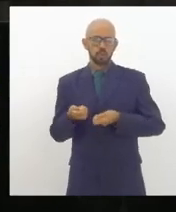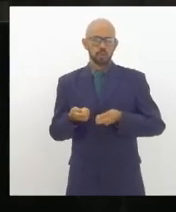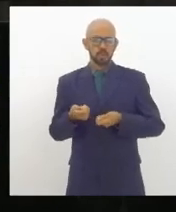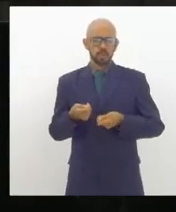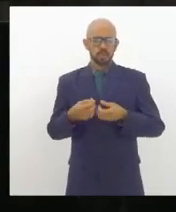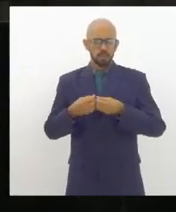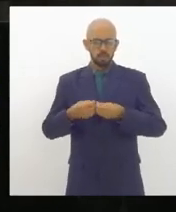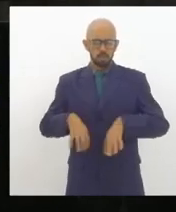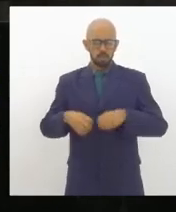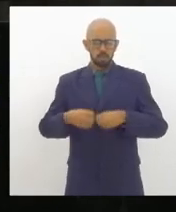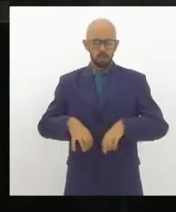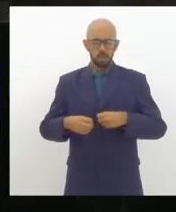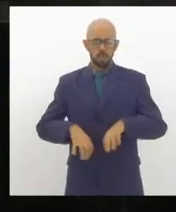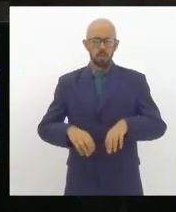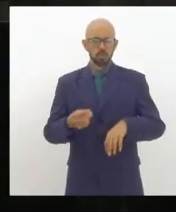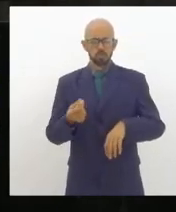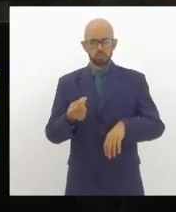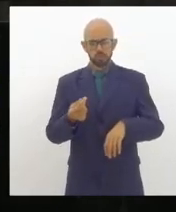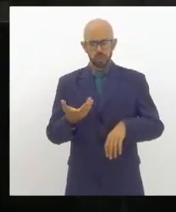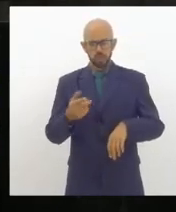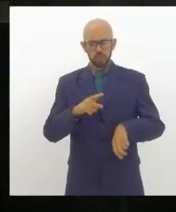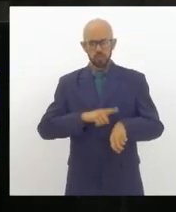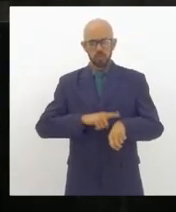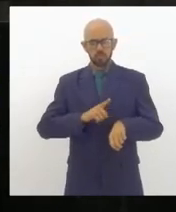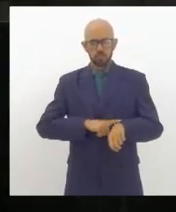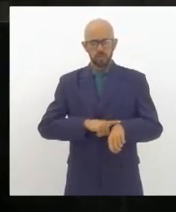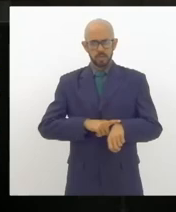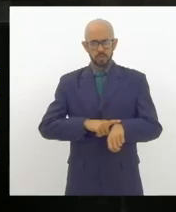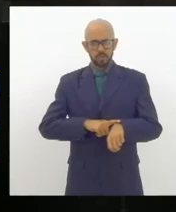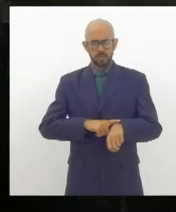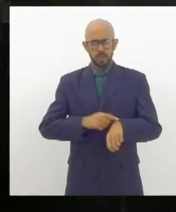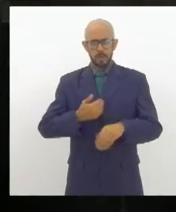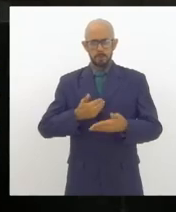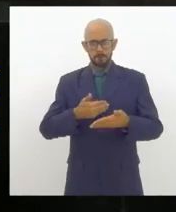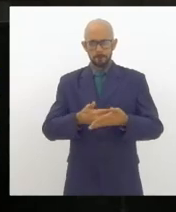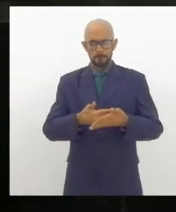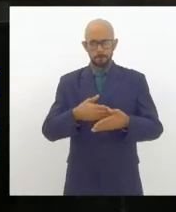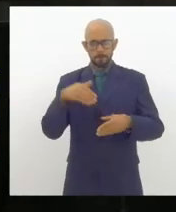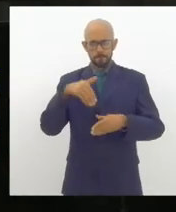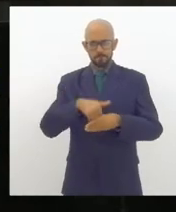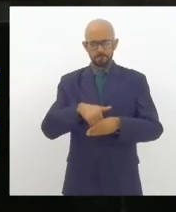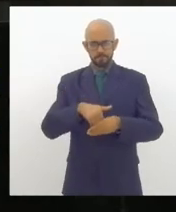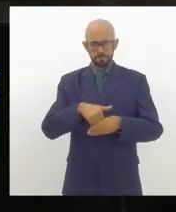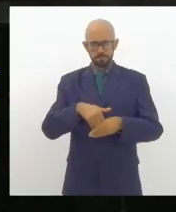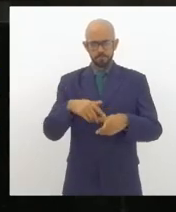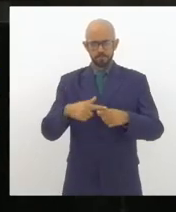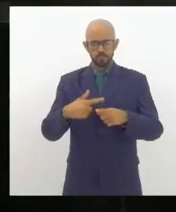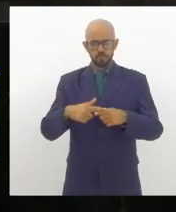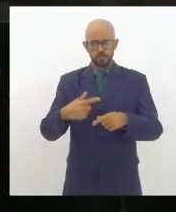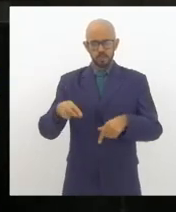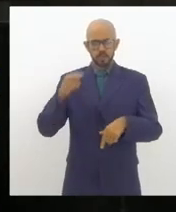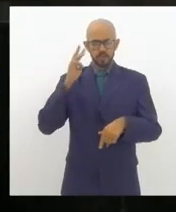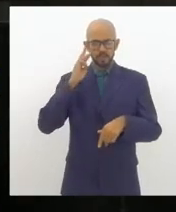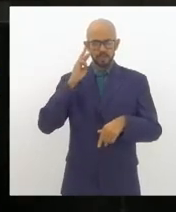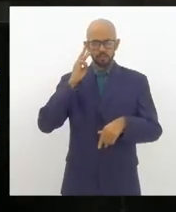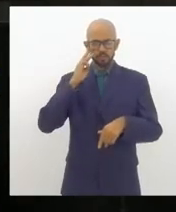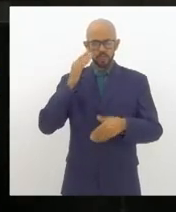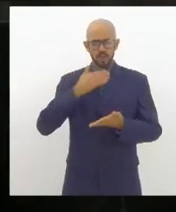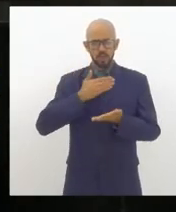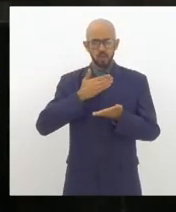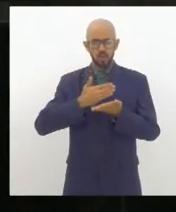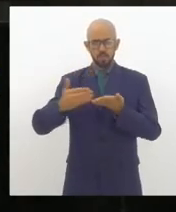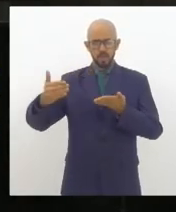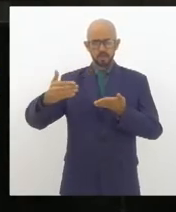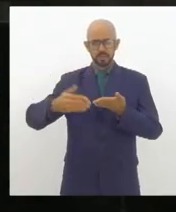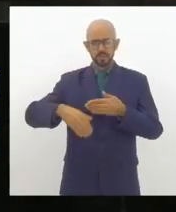públicos, no momento já eleitoral, porque a partir de terça-feira, formalmente, dia